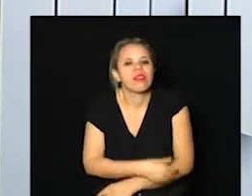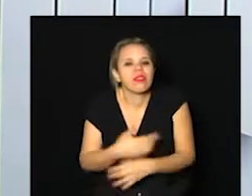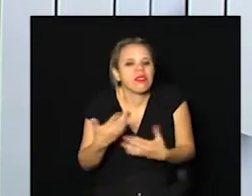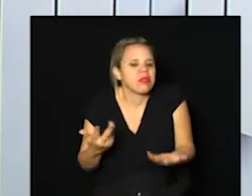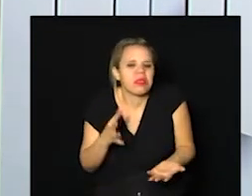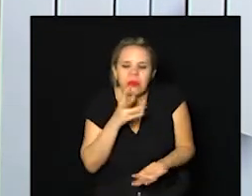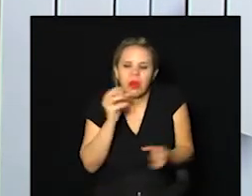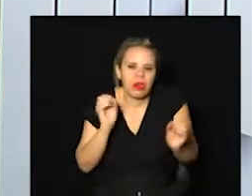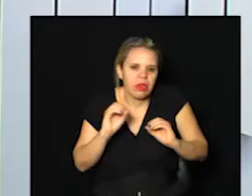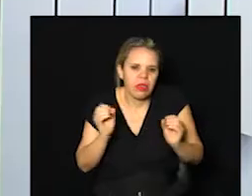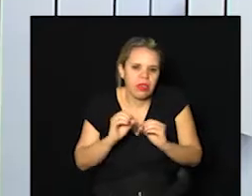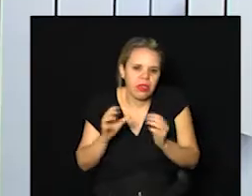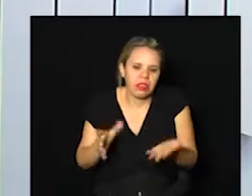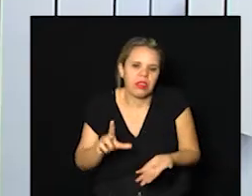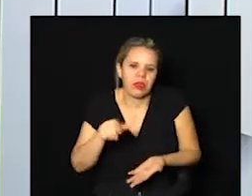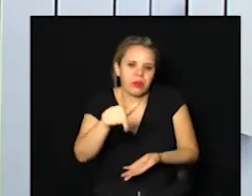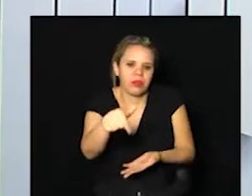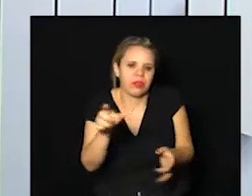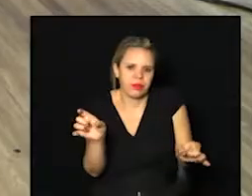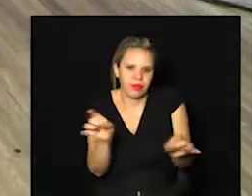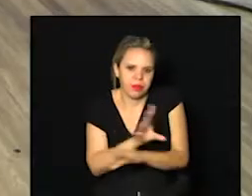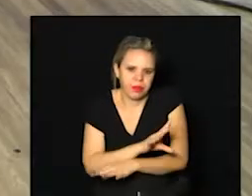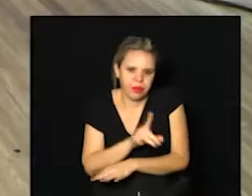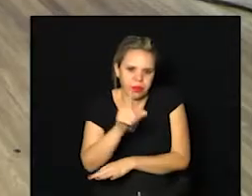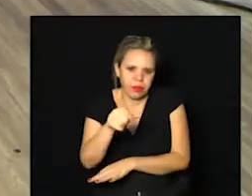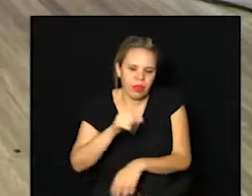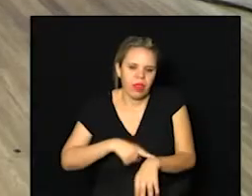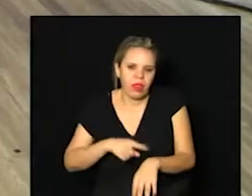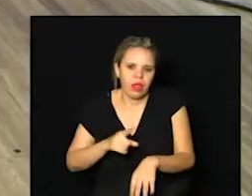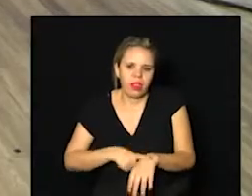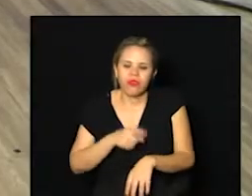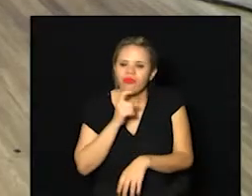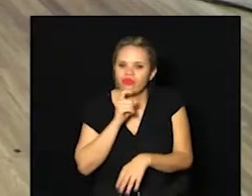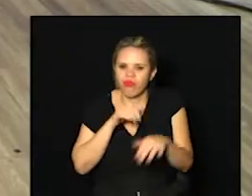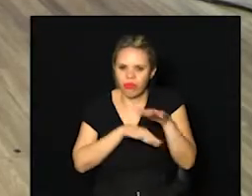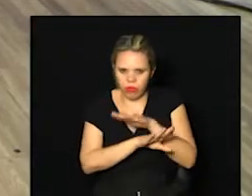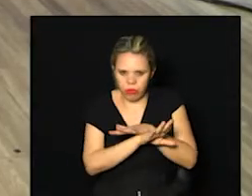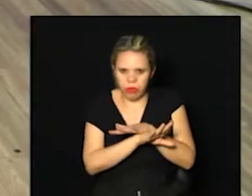não demora muito, né, Michel? Depois que você termina, você deixa um tempo na geladeira.